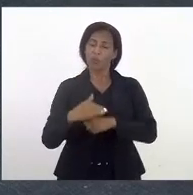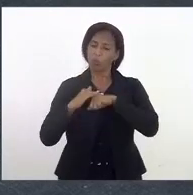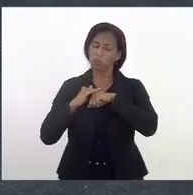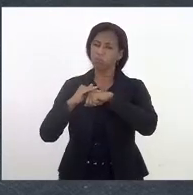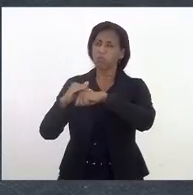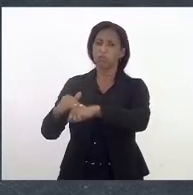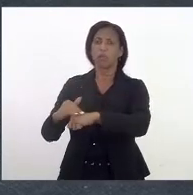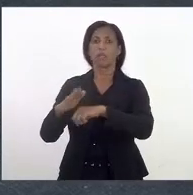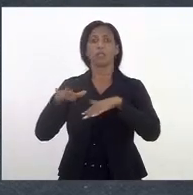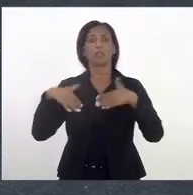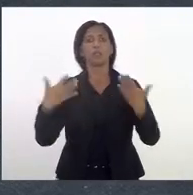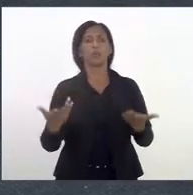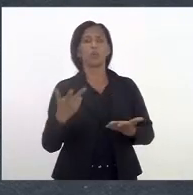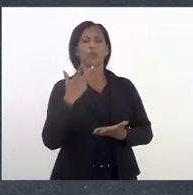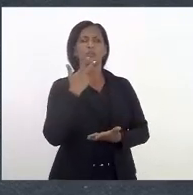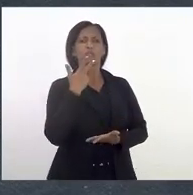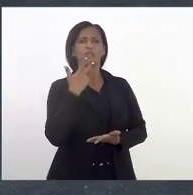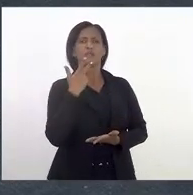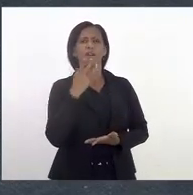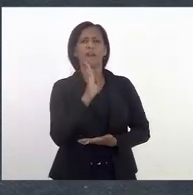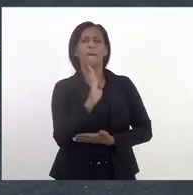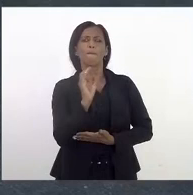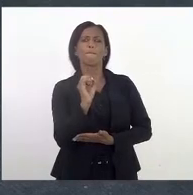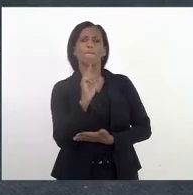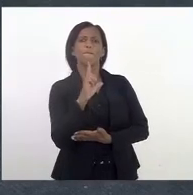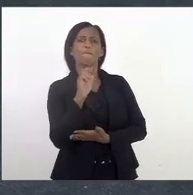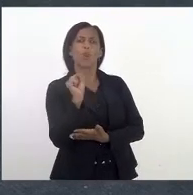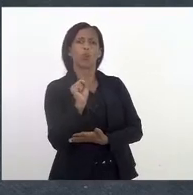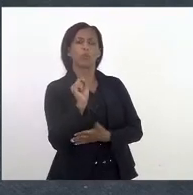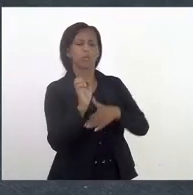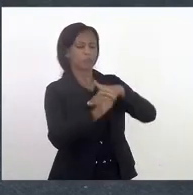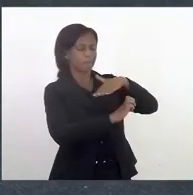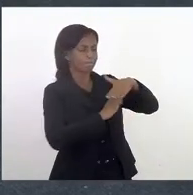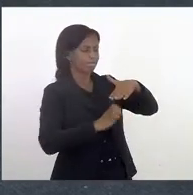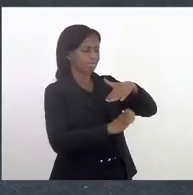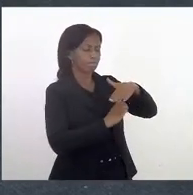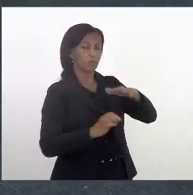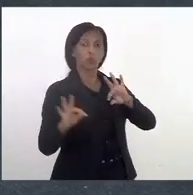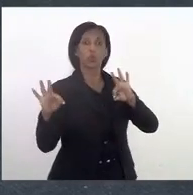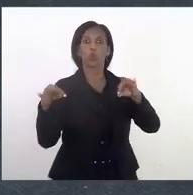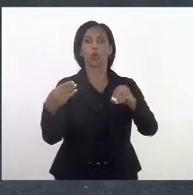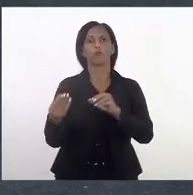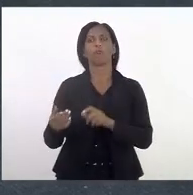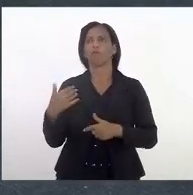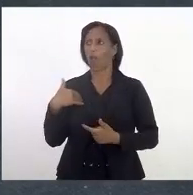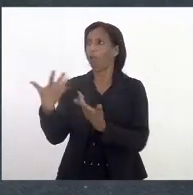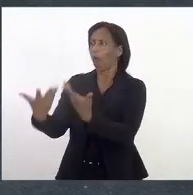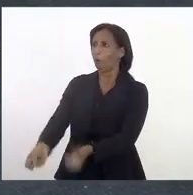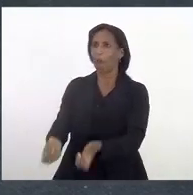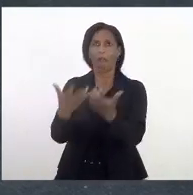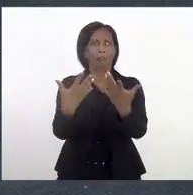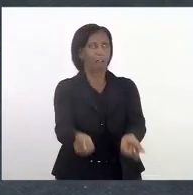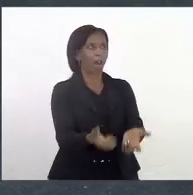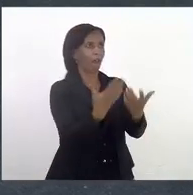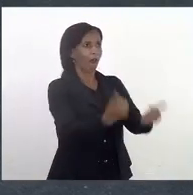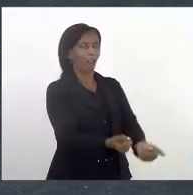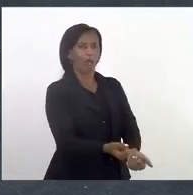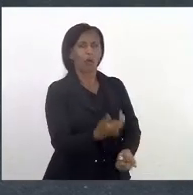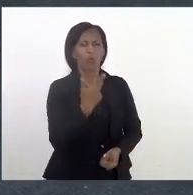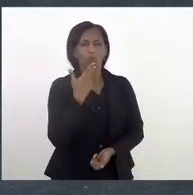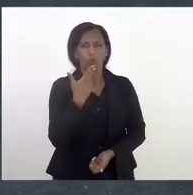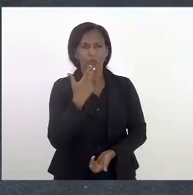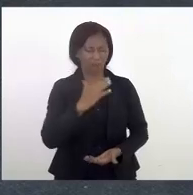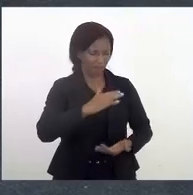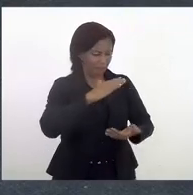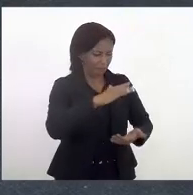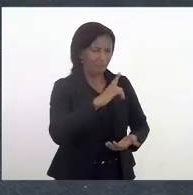que quando se trata de bolsa empresário todo mundo é a favor quando se trata de botijão